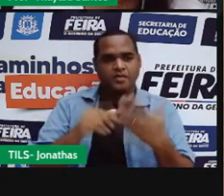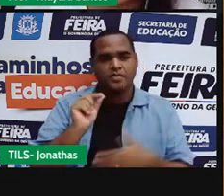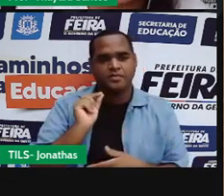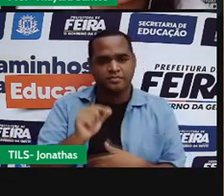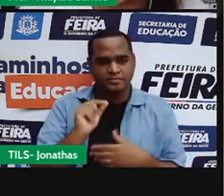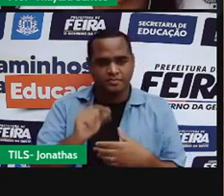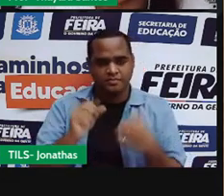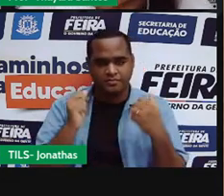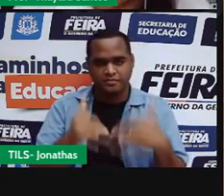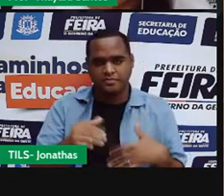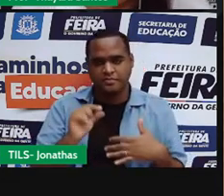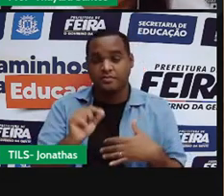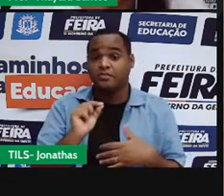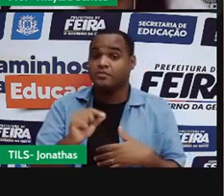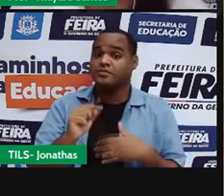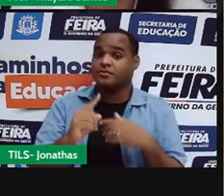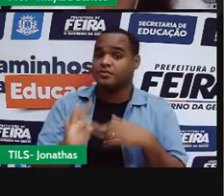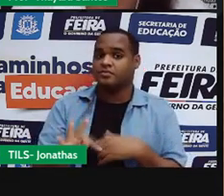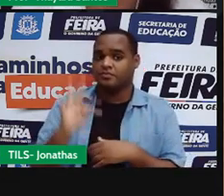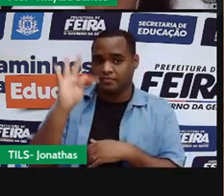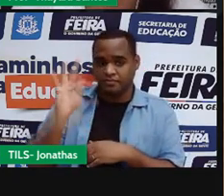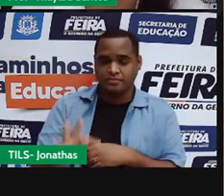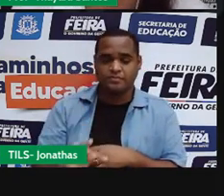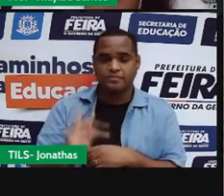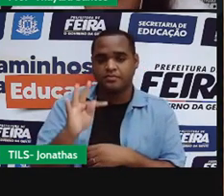é justamente a temperatura.